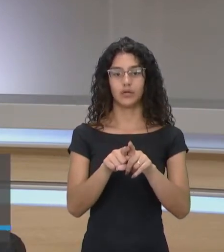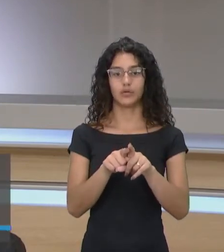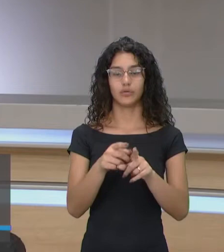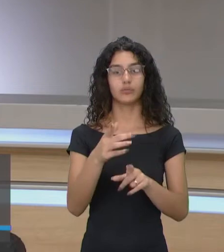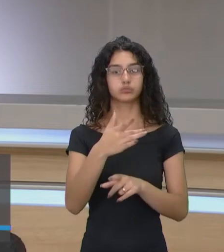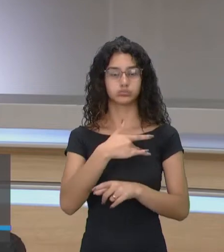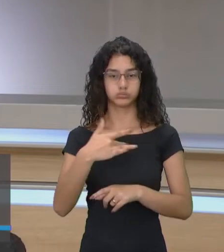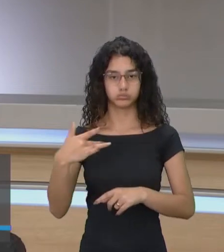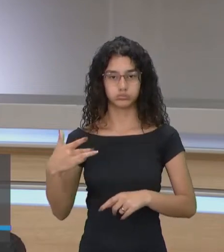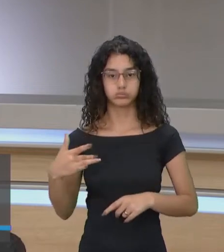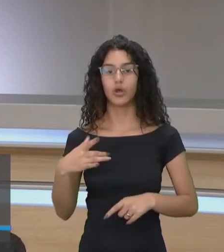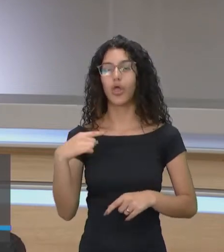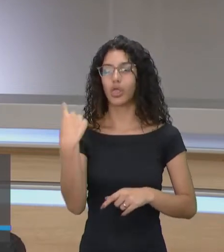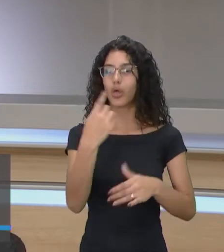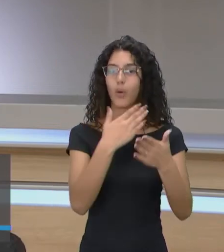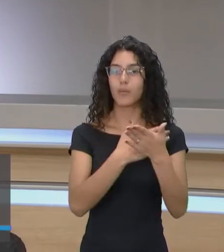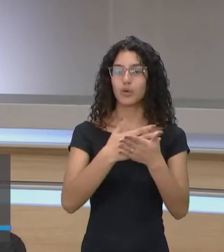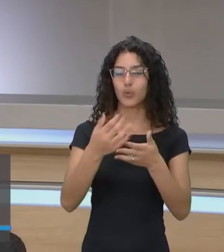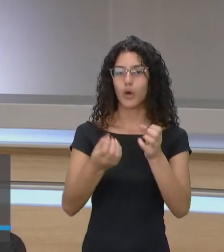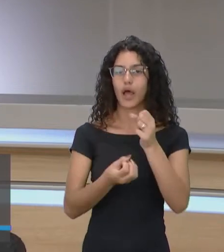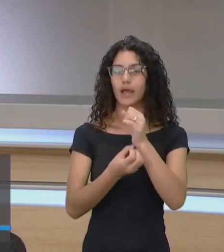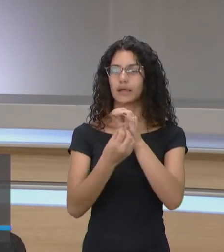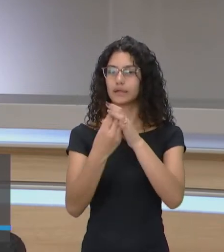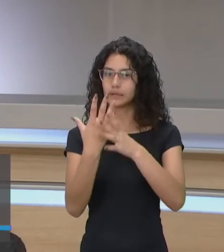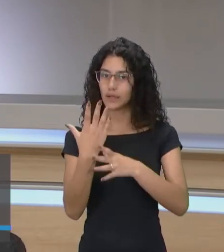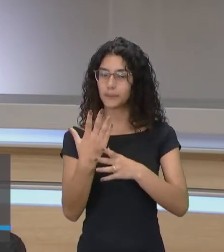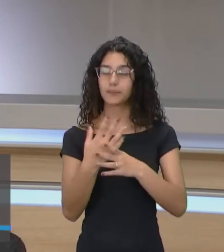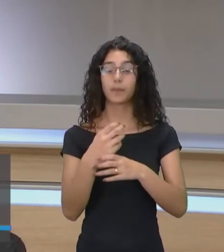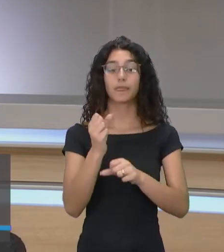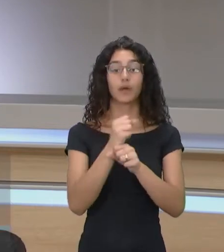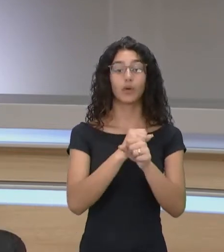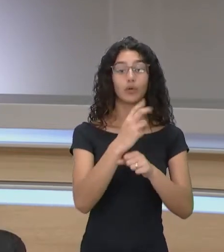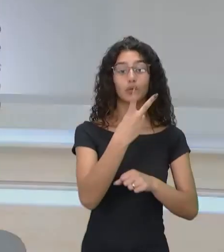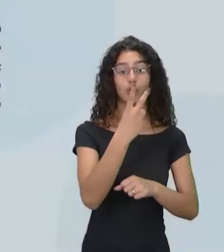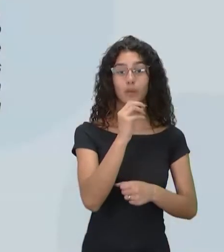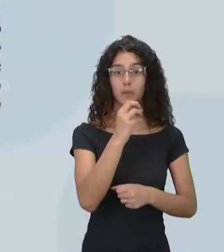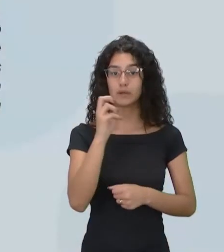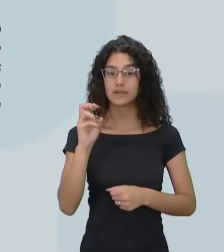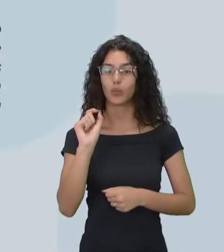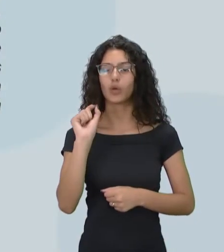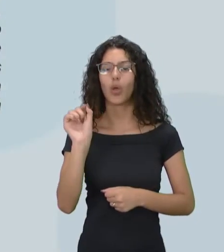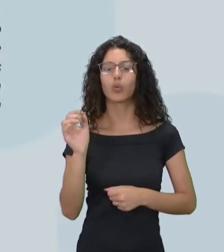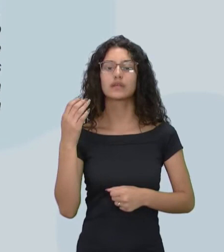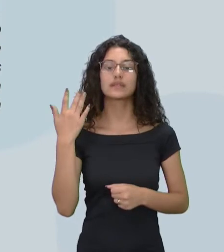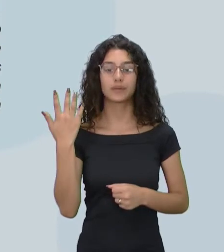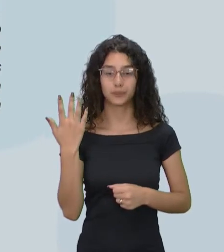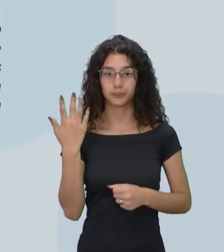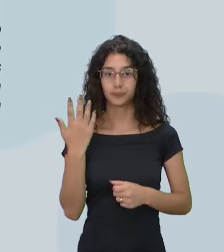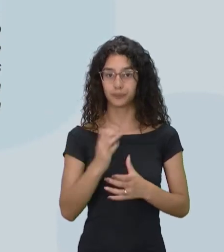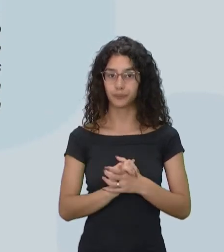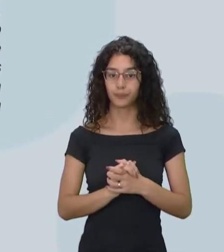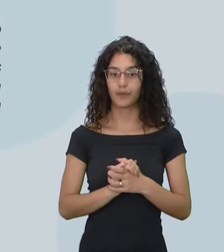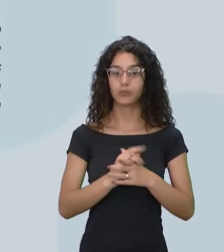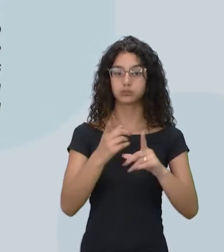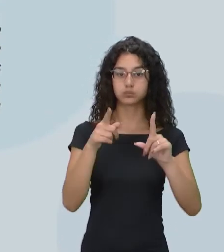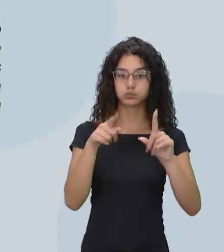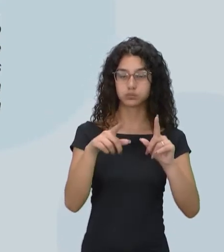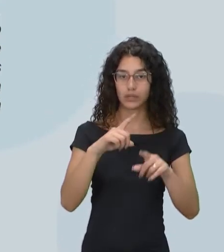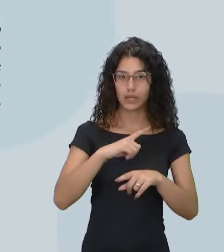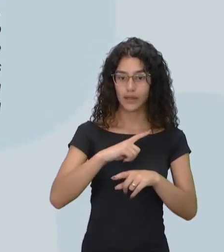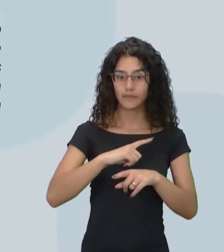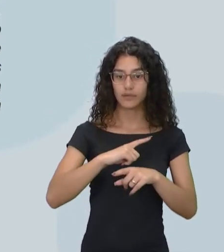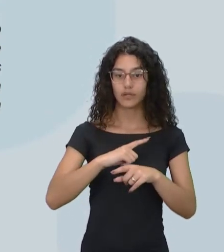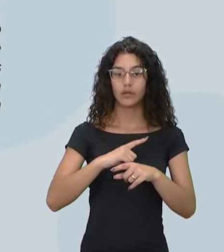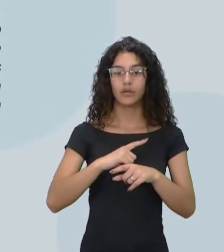saúde. A gente começou a criar esse fundo. Em 2005, o que acontece? Essa taxa de resíduo domiciliar